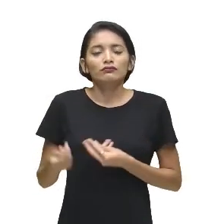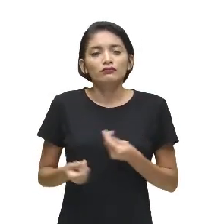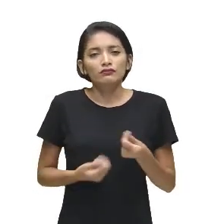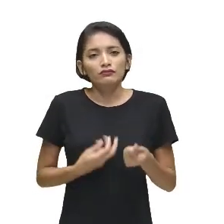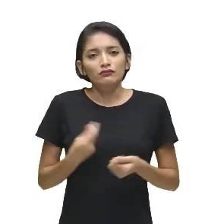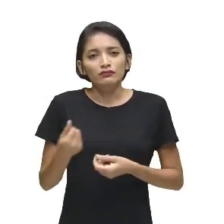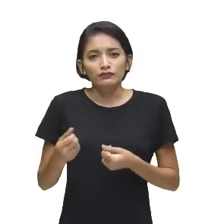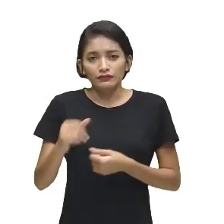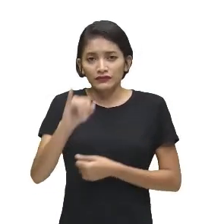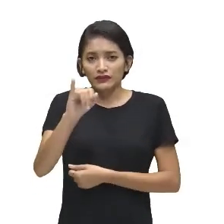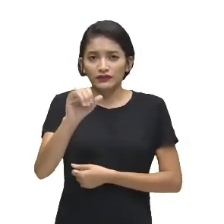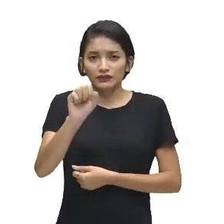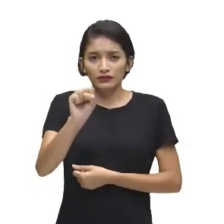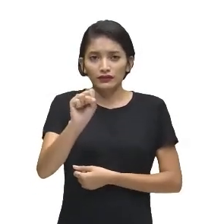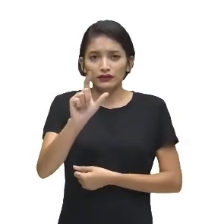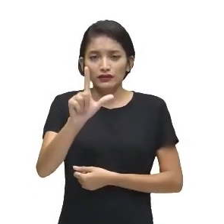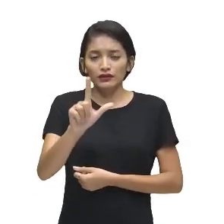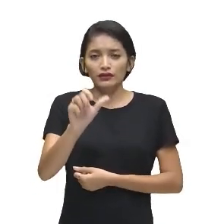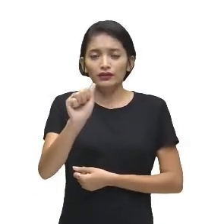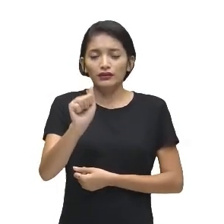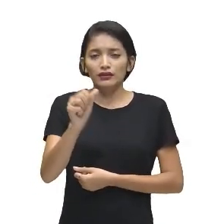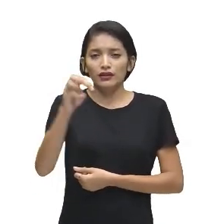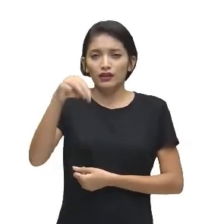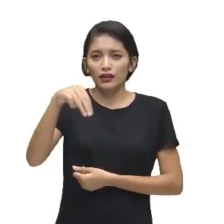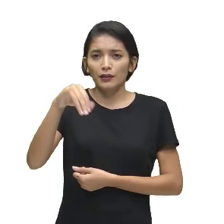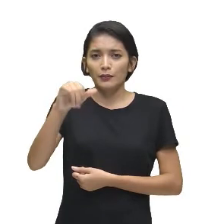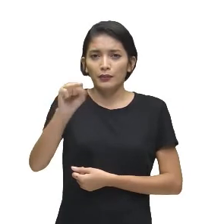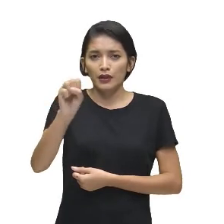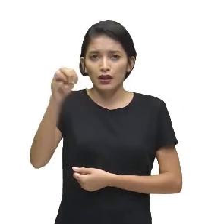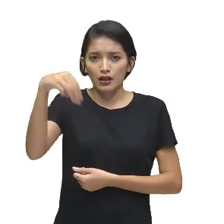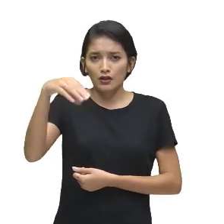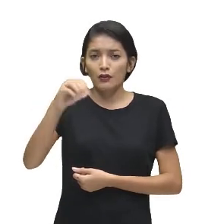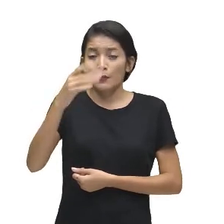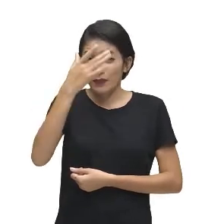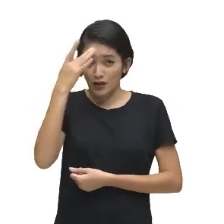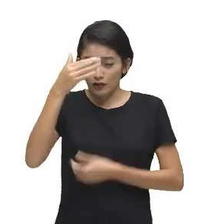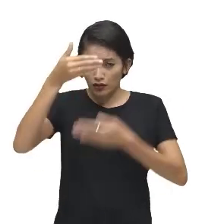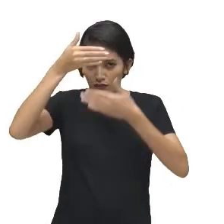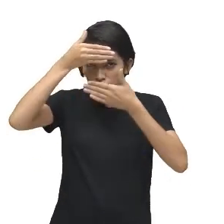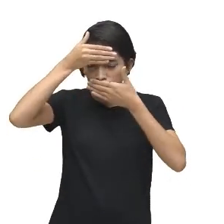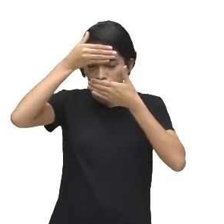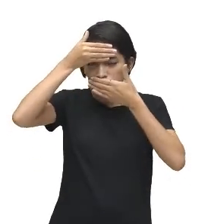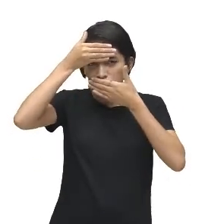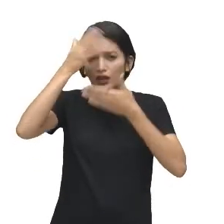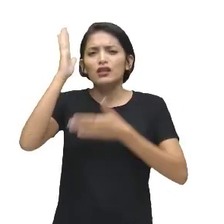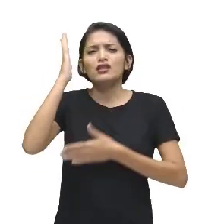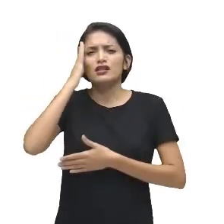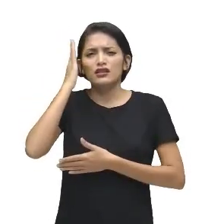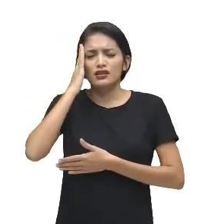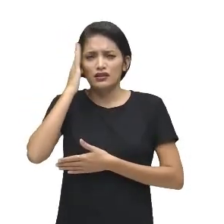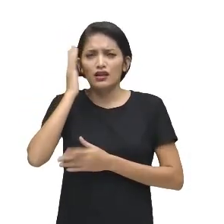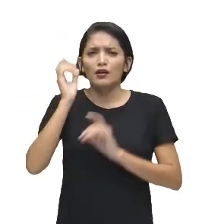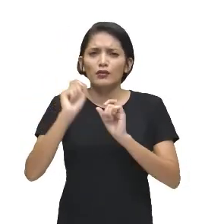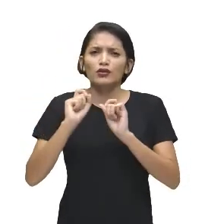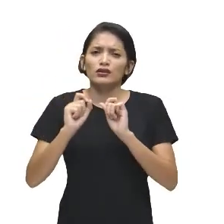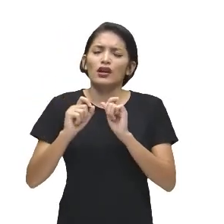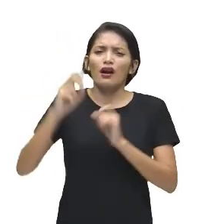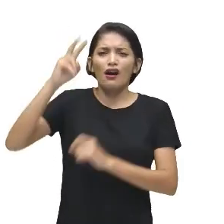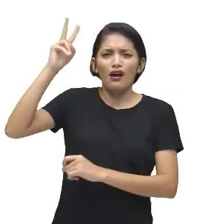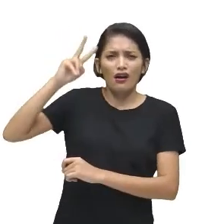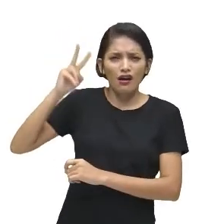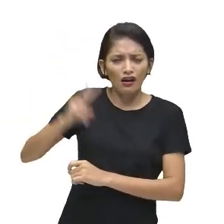do islamismo, né? Quem é muçulmano sabe que todo o sistema, toda a história